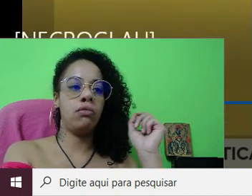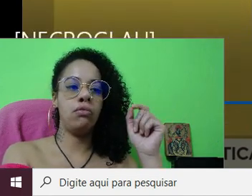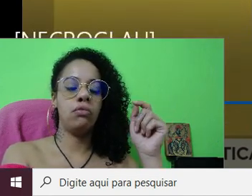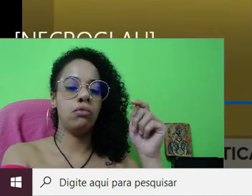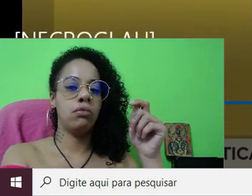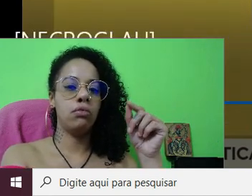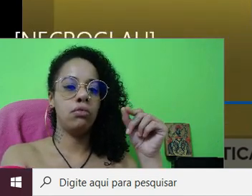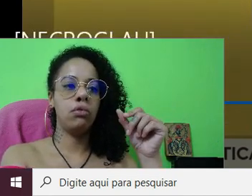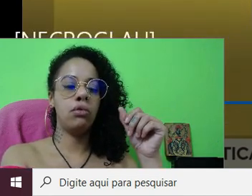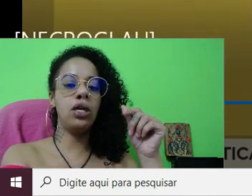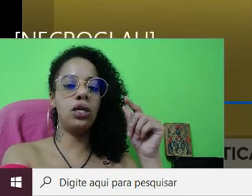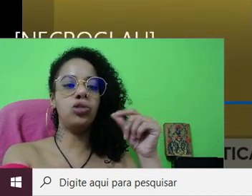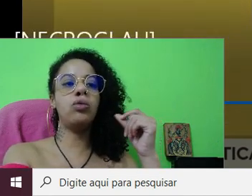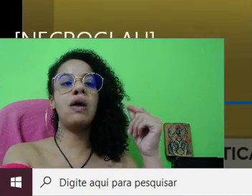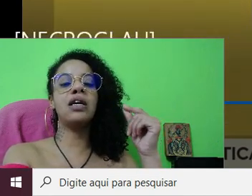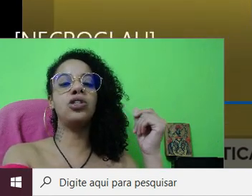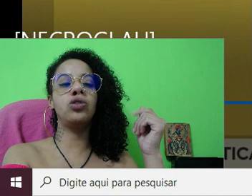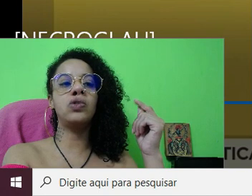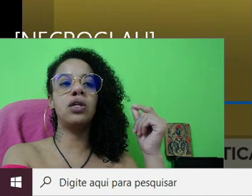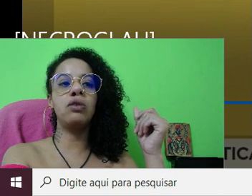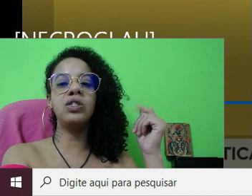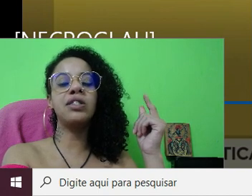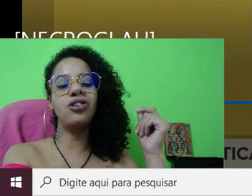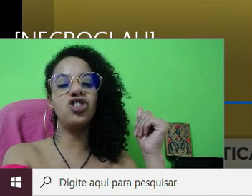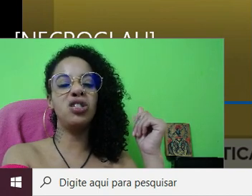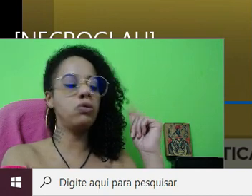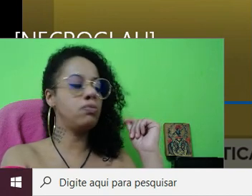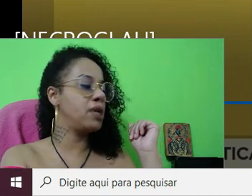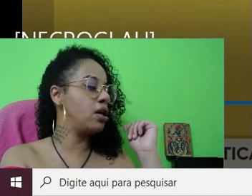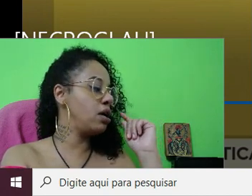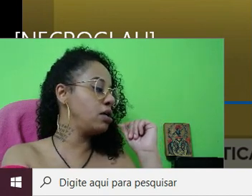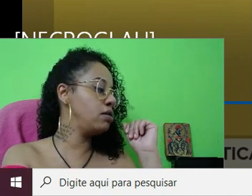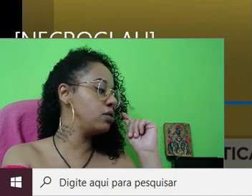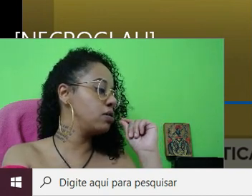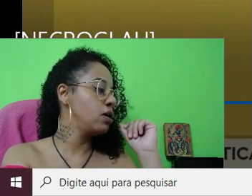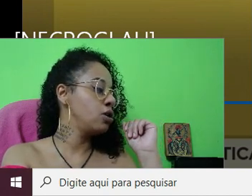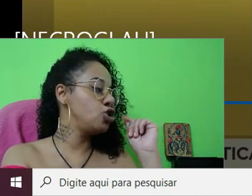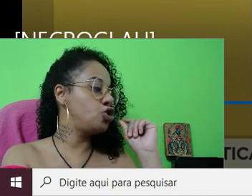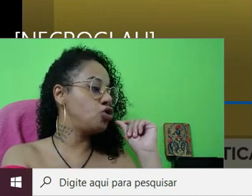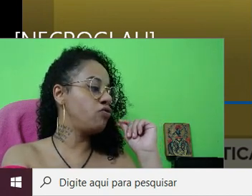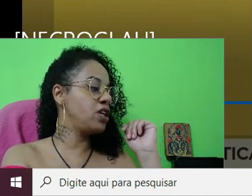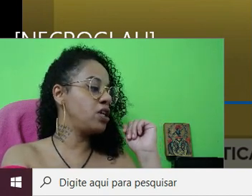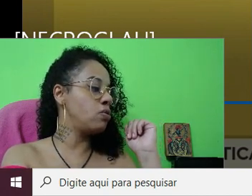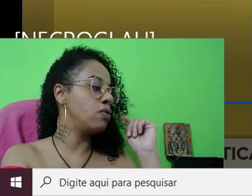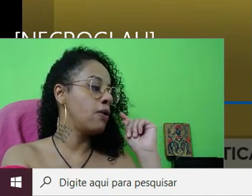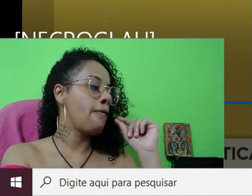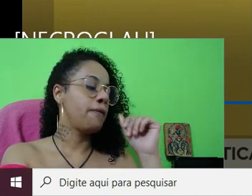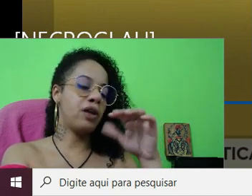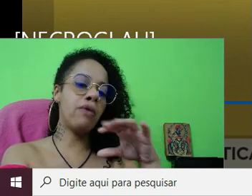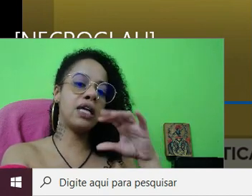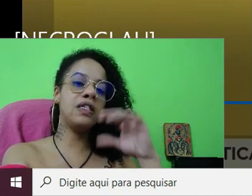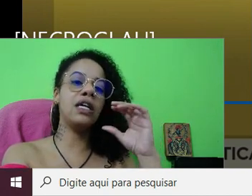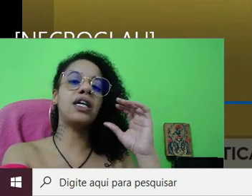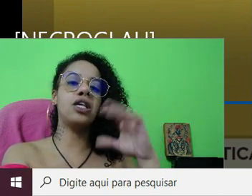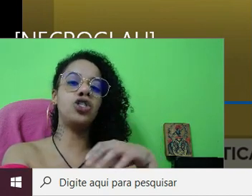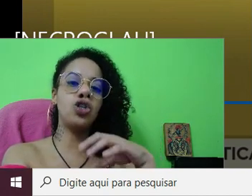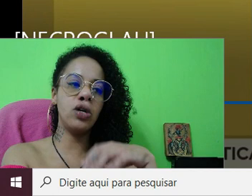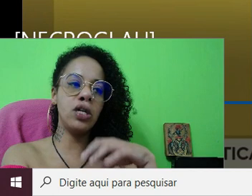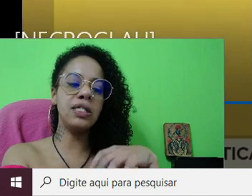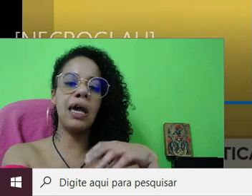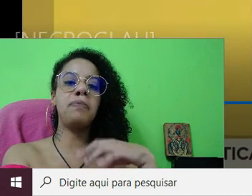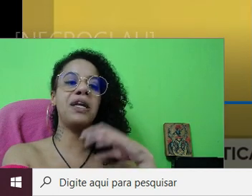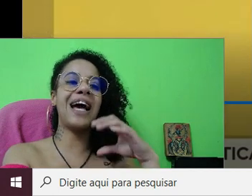ocorra e isso eu acredito ser um esquerdismo bem juvenil Então é assim